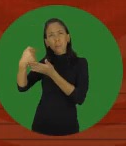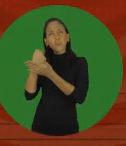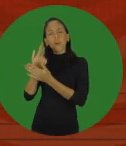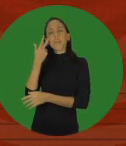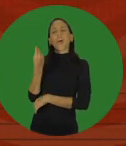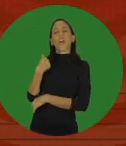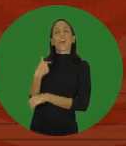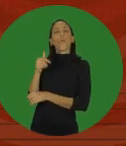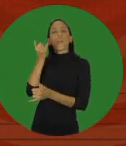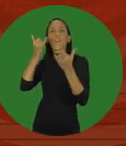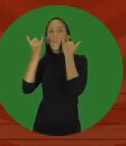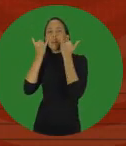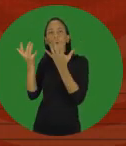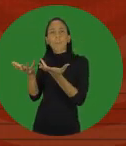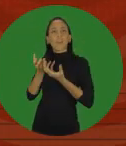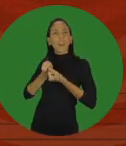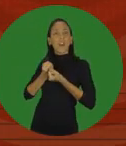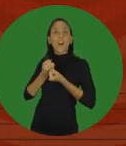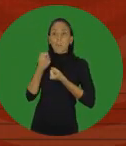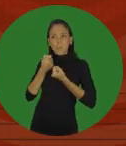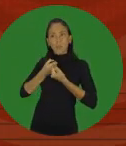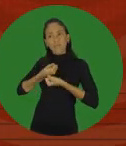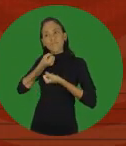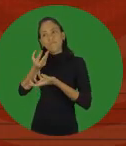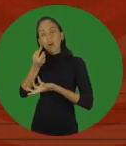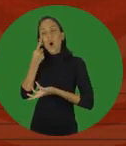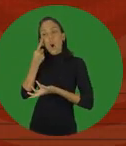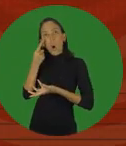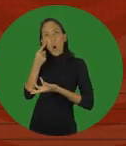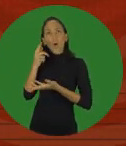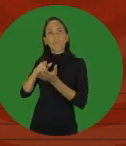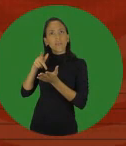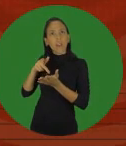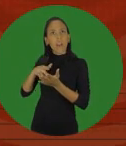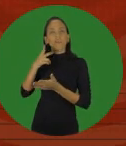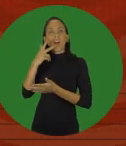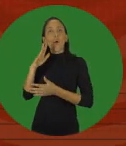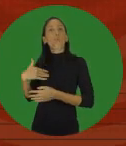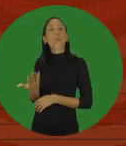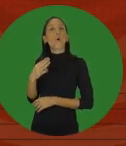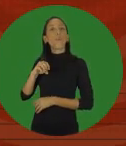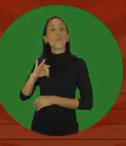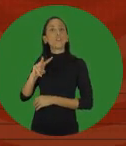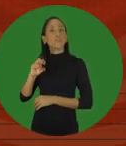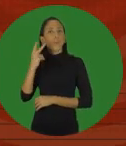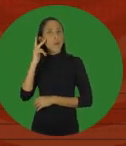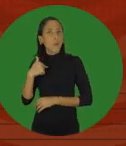deles, seja sempre claro e verdadeiro ao responder o motivo real do acesso aos